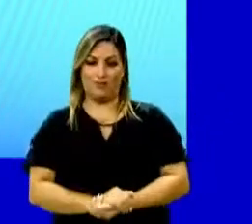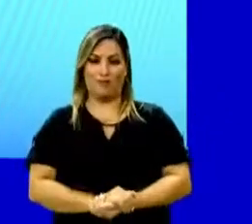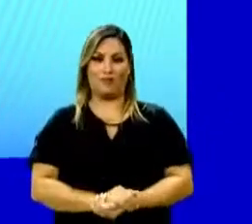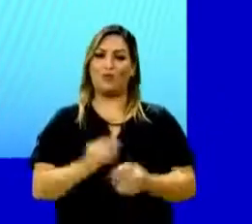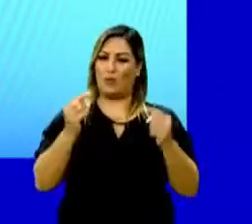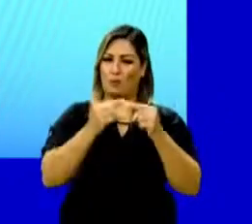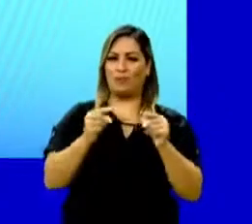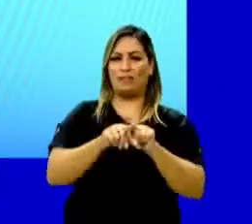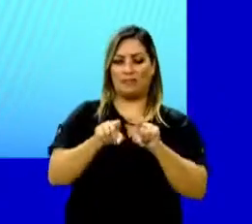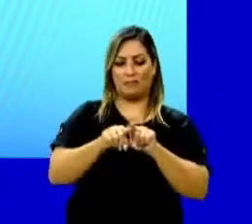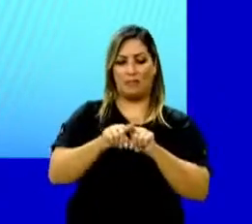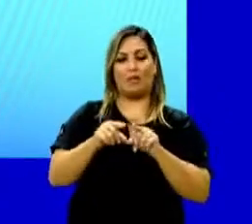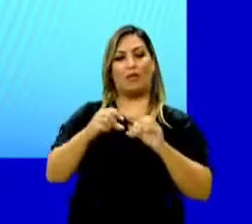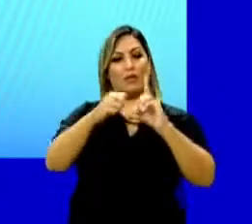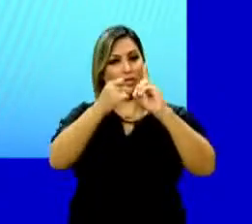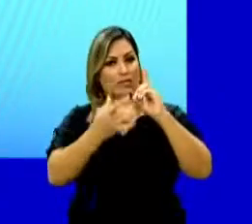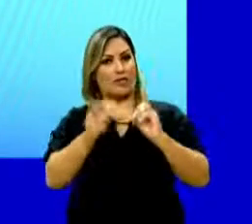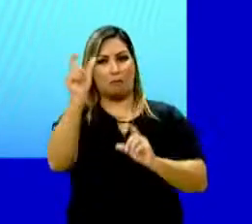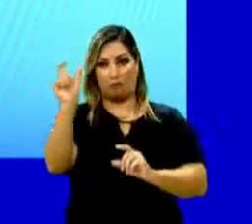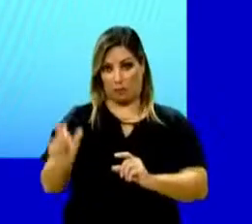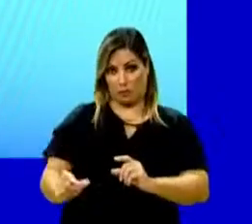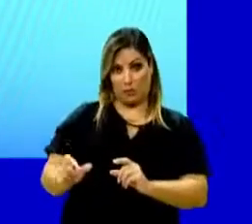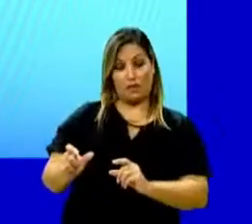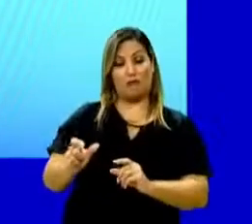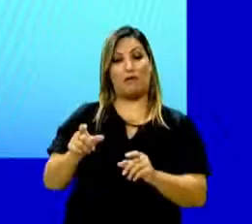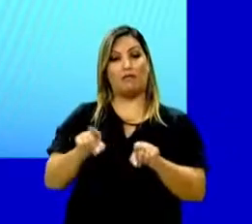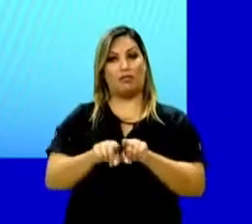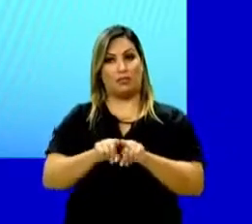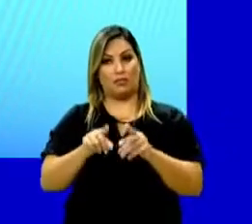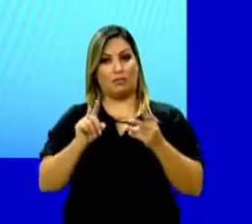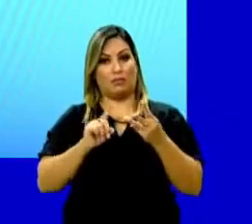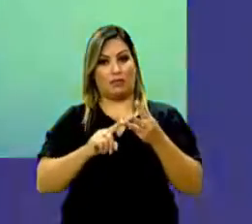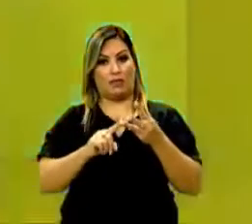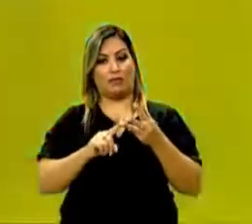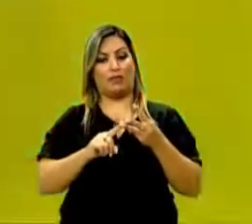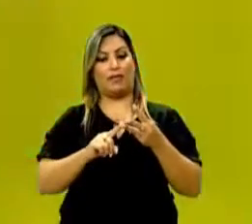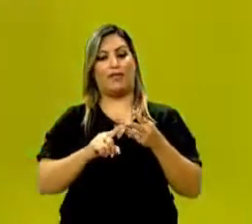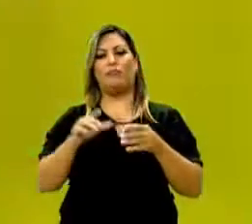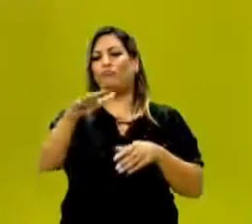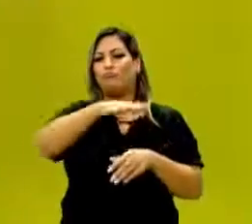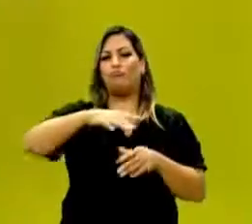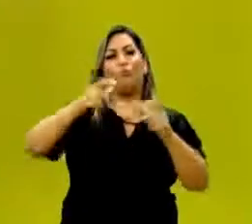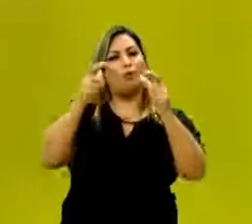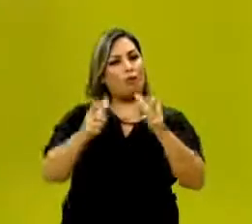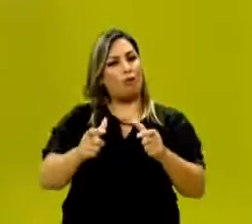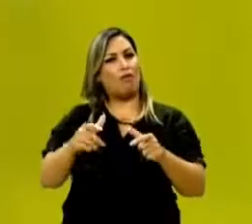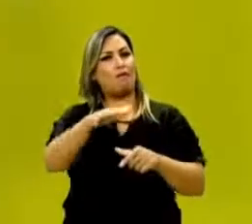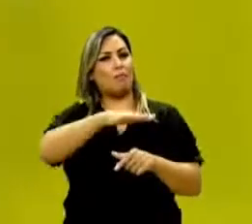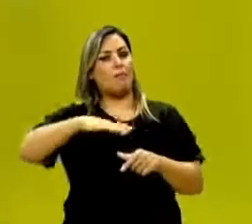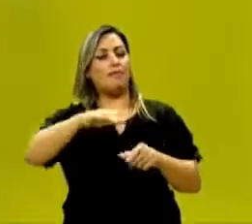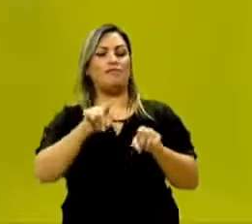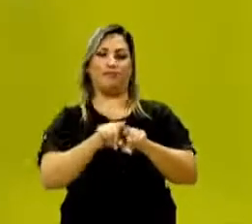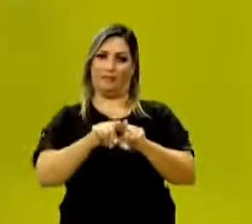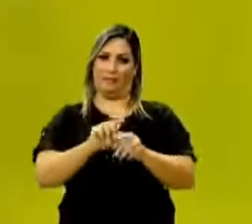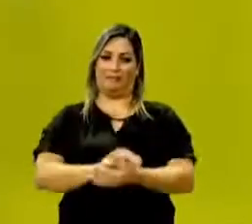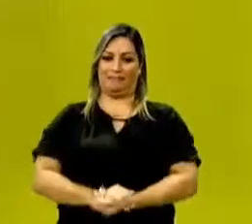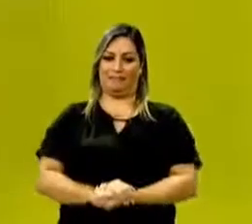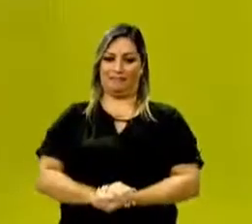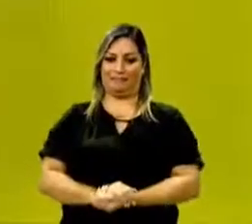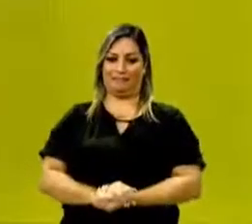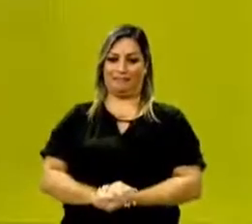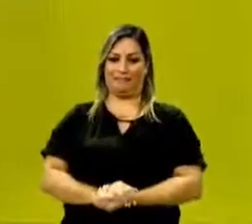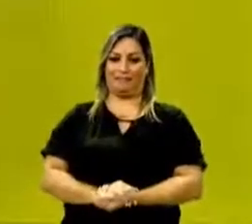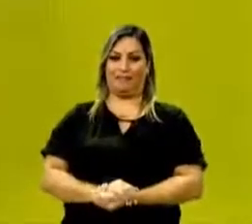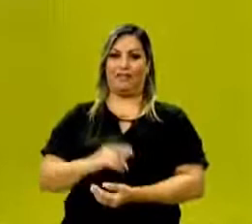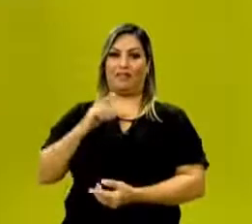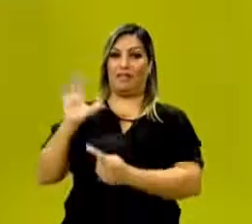ele descreve uma personagem, quando ele descreve um cenário, um ambiente. Depois nós